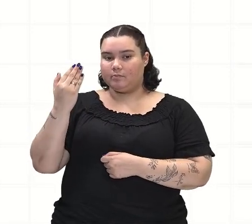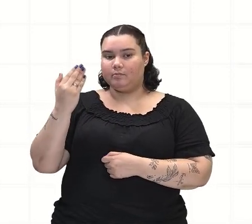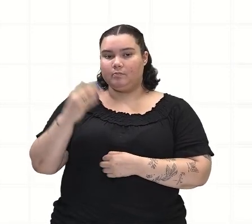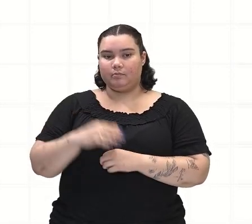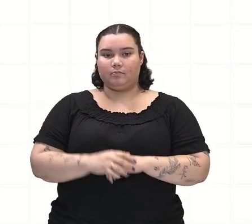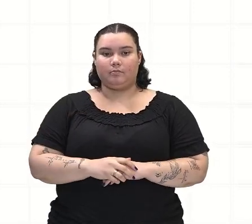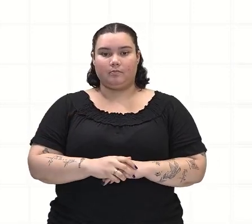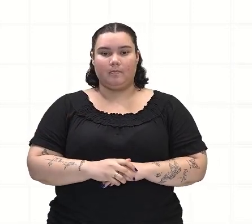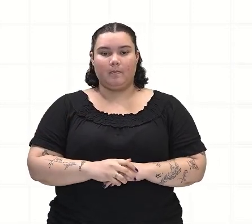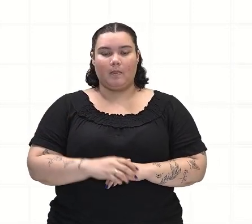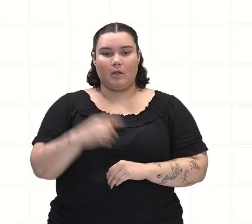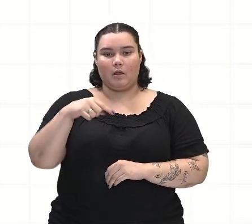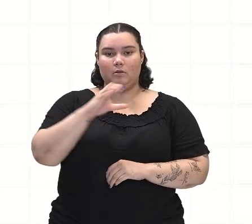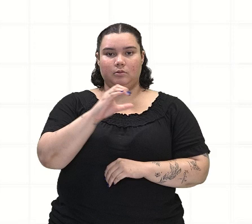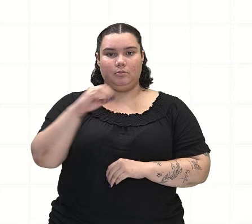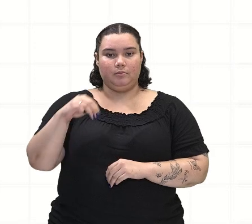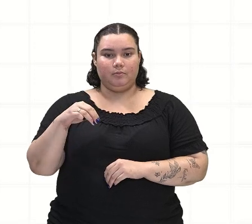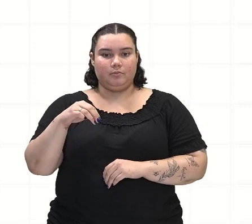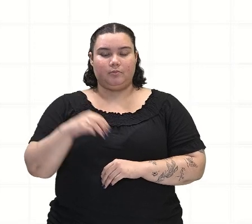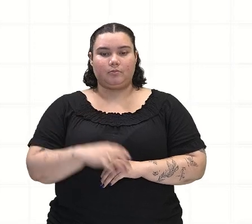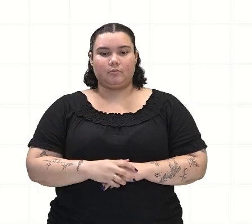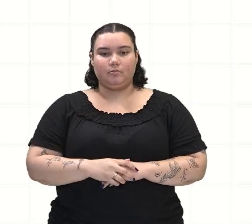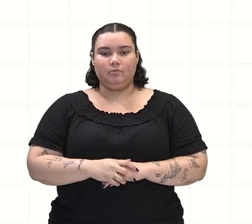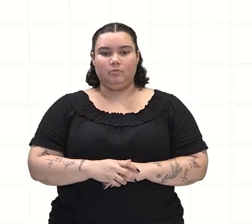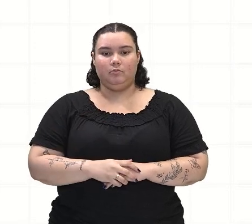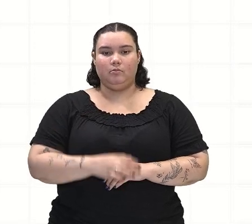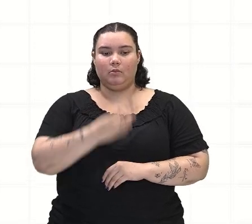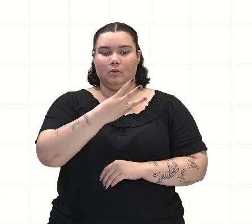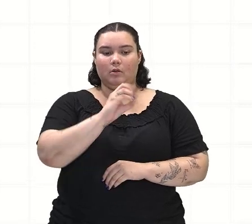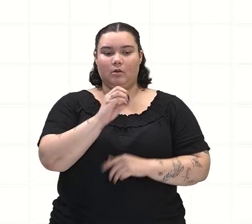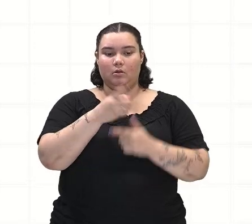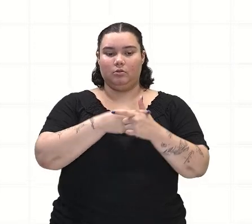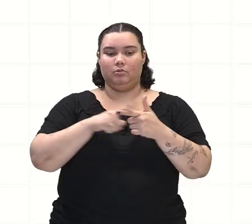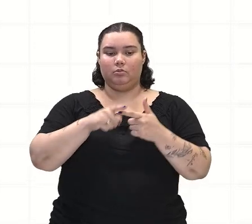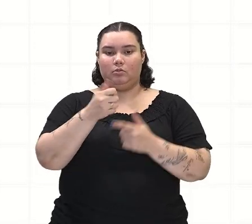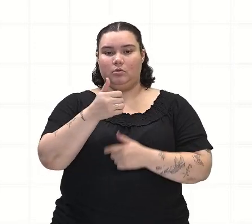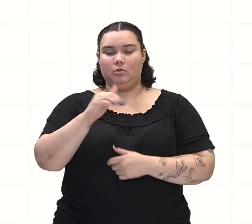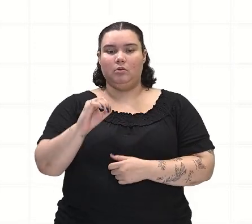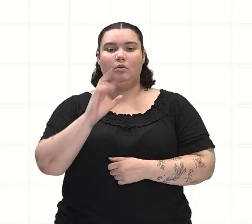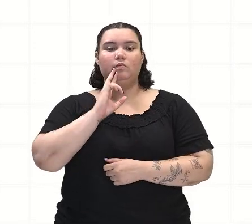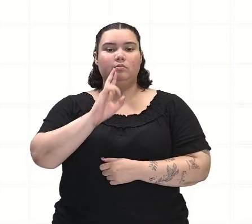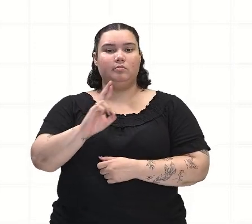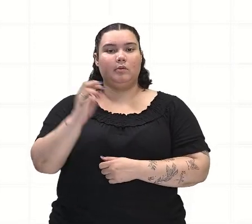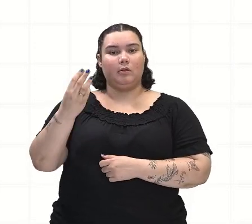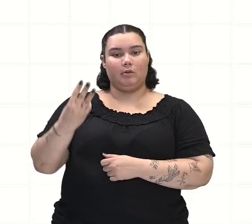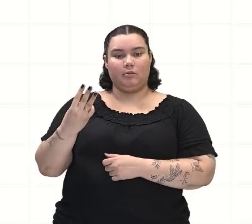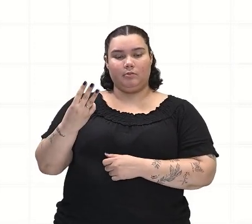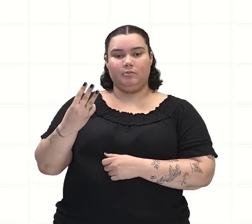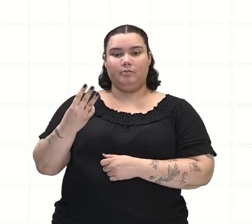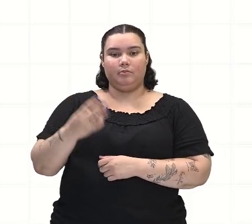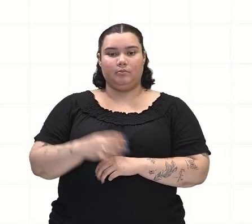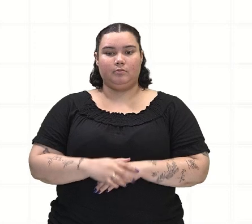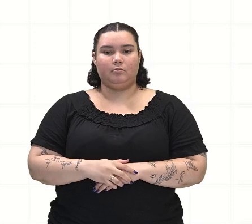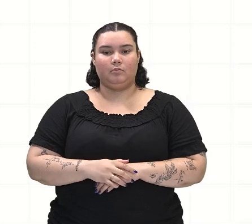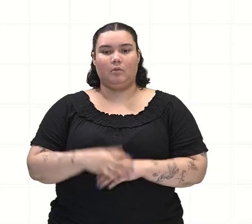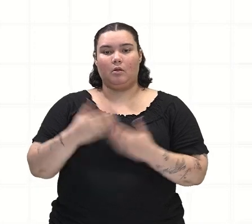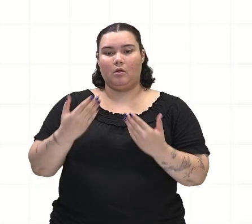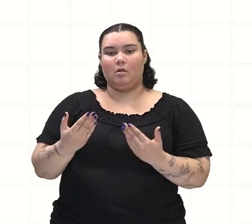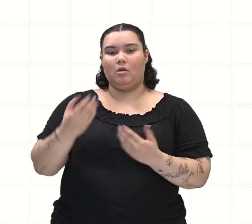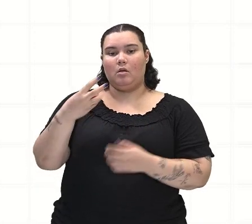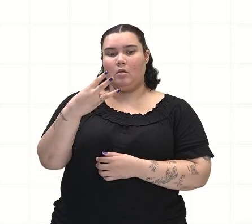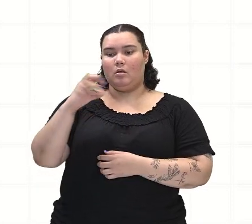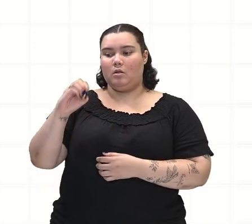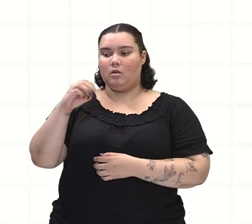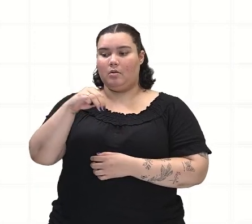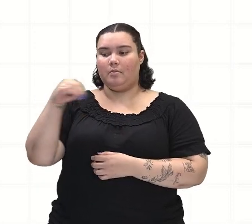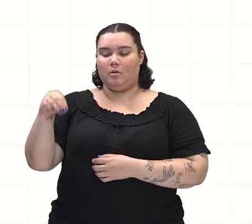vai estar em centímetros. E dividindo 30 por 10, o resultado vai ser 3. Então, 30 milímetros